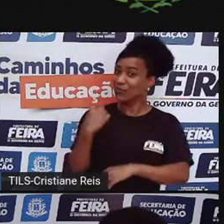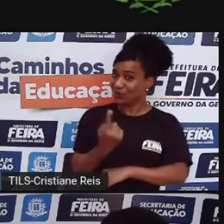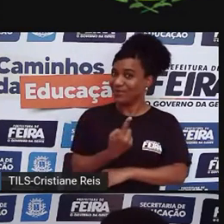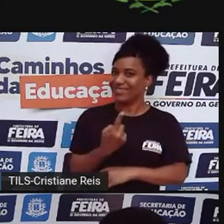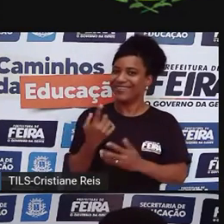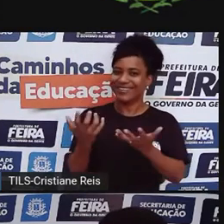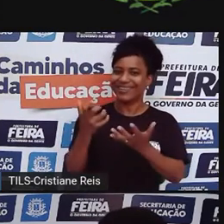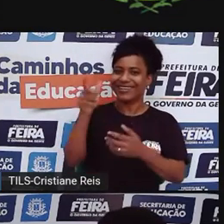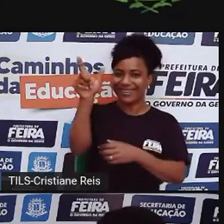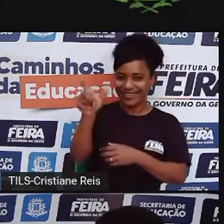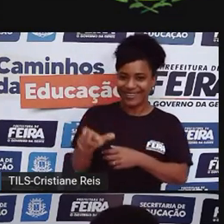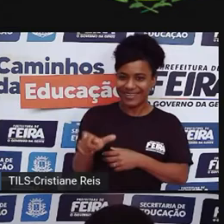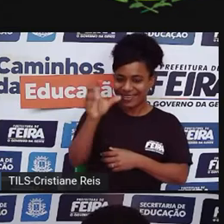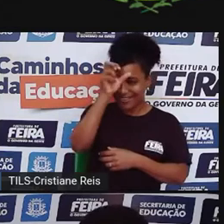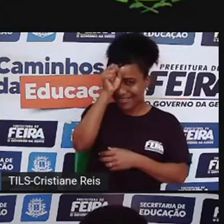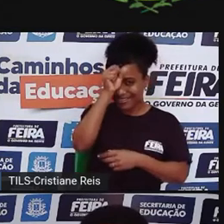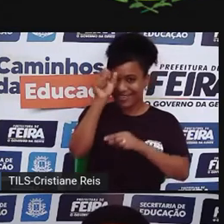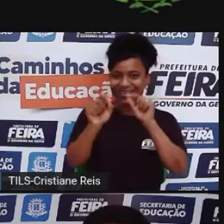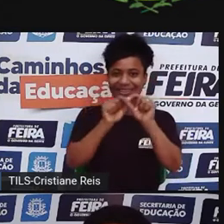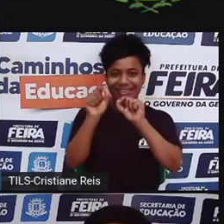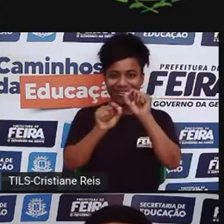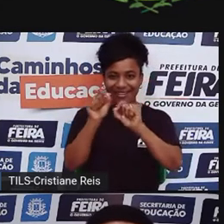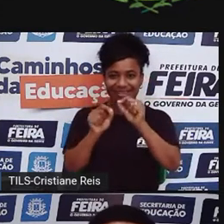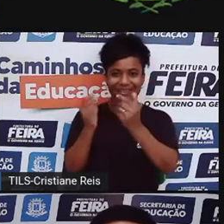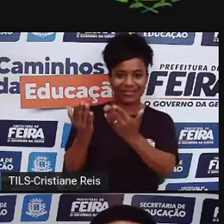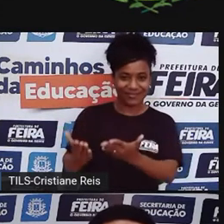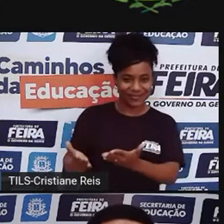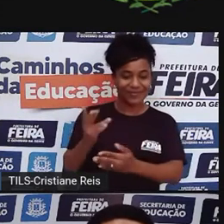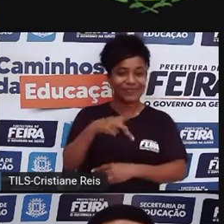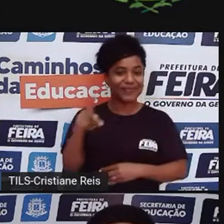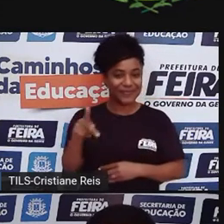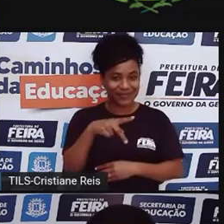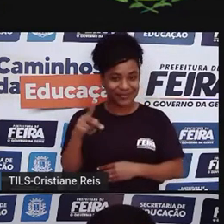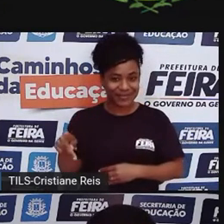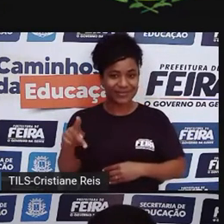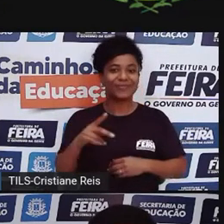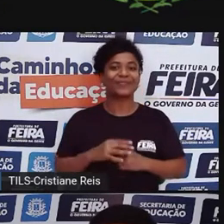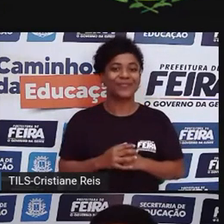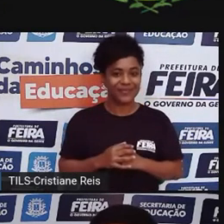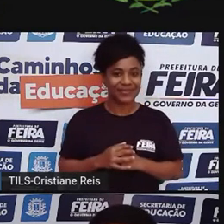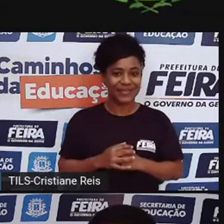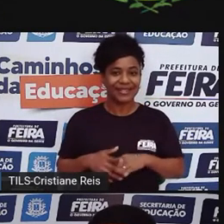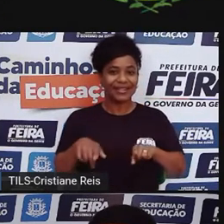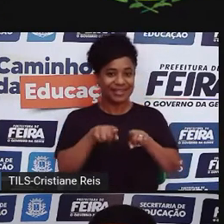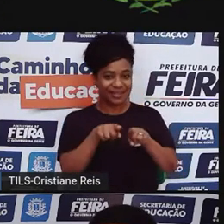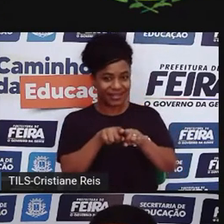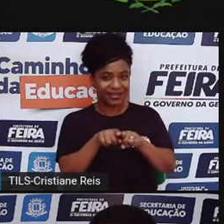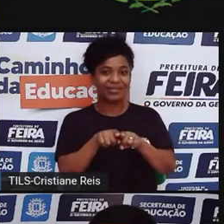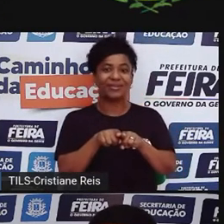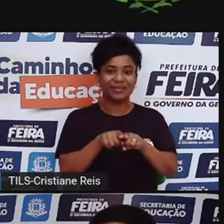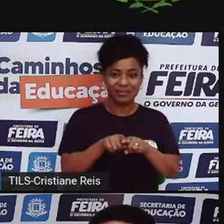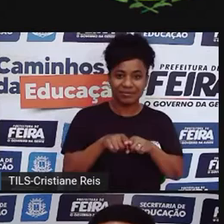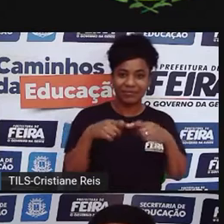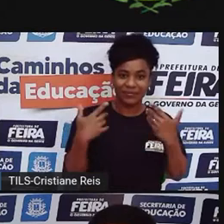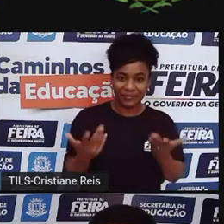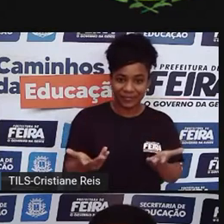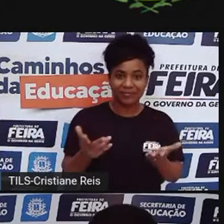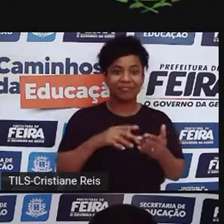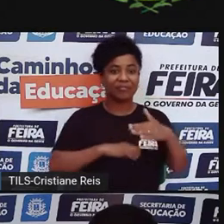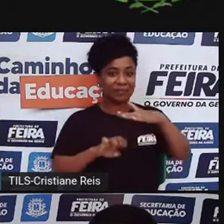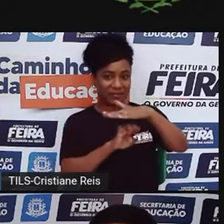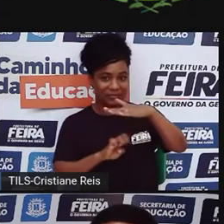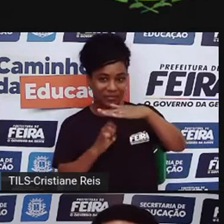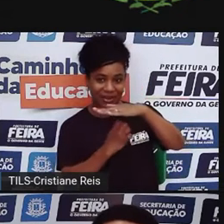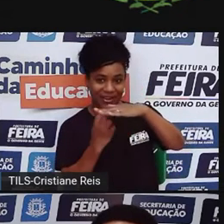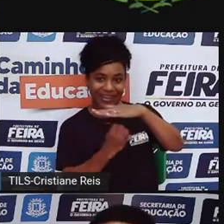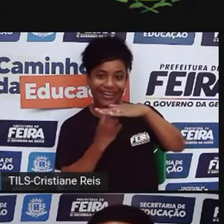você. Eu sei que você é professor, né? E também você é empresário, você é artesão,